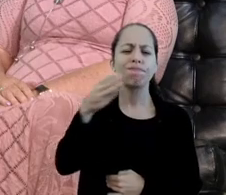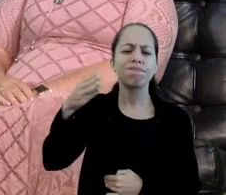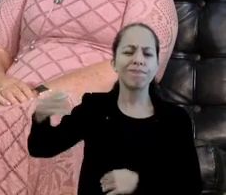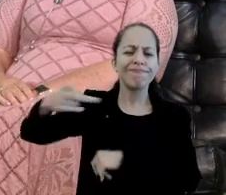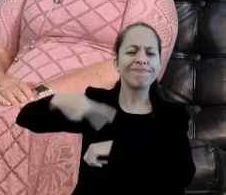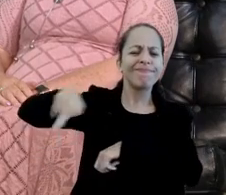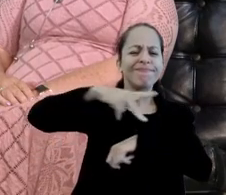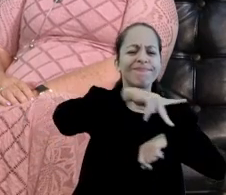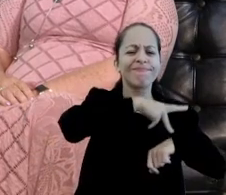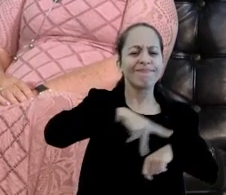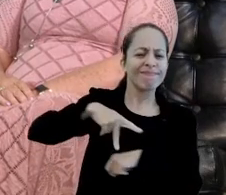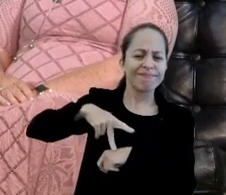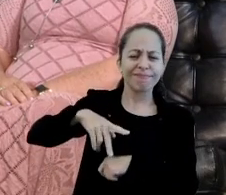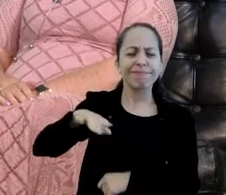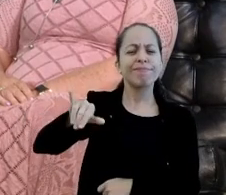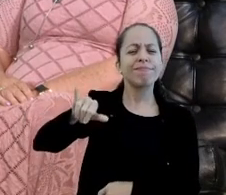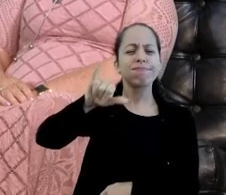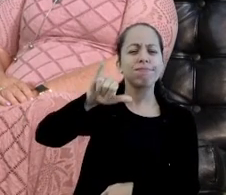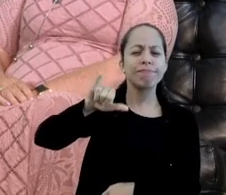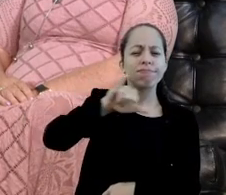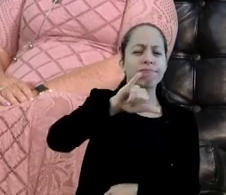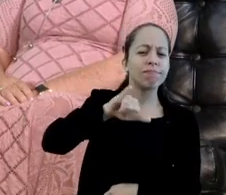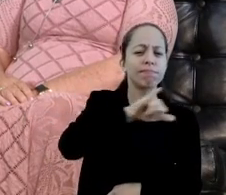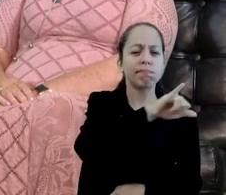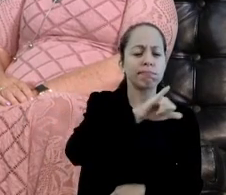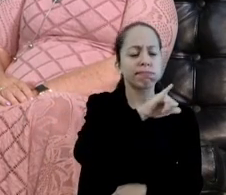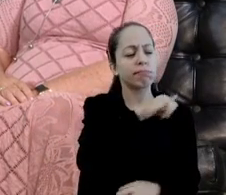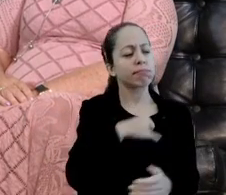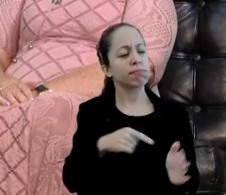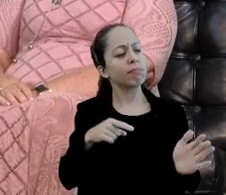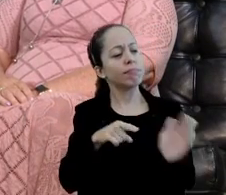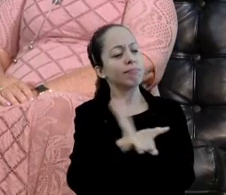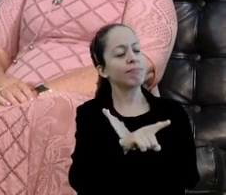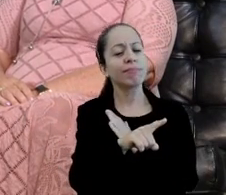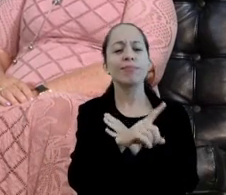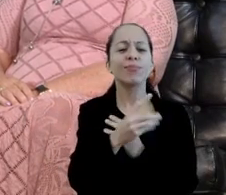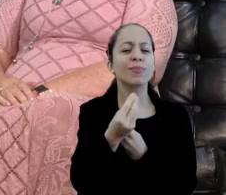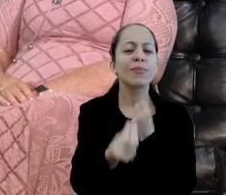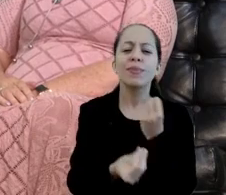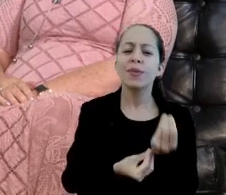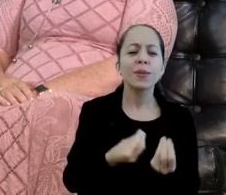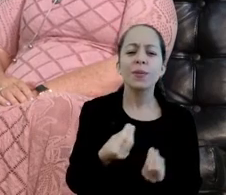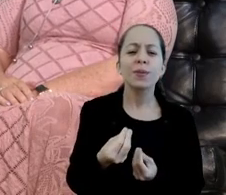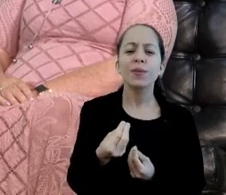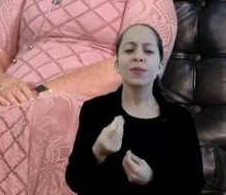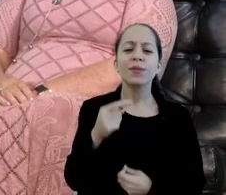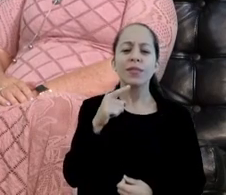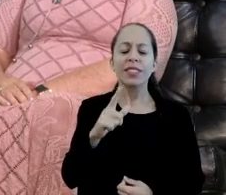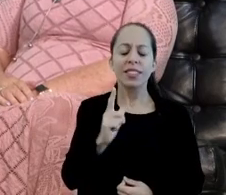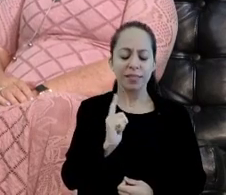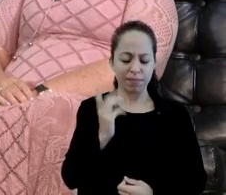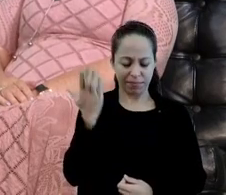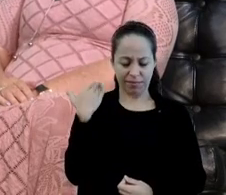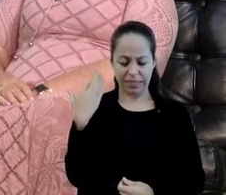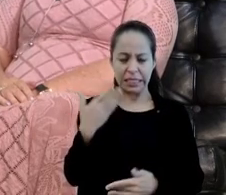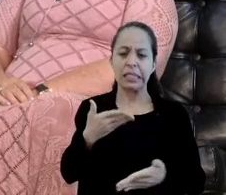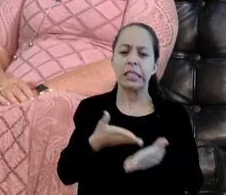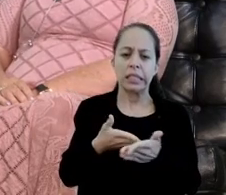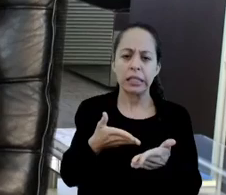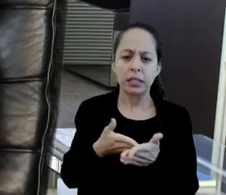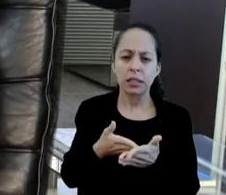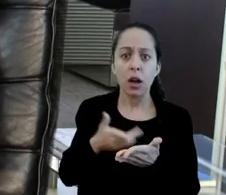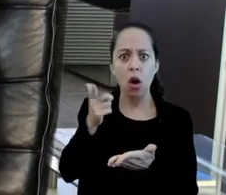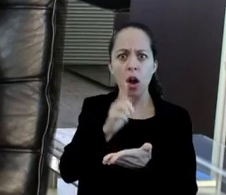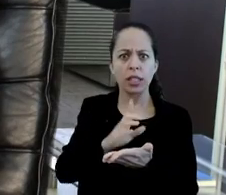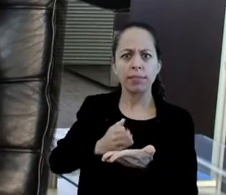avião. Conta pra gente como a senhora conseguiu superar esse desafio, esse obstáculo. Esse